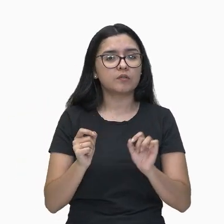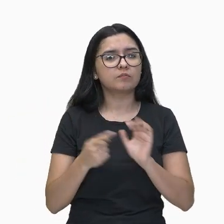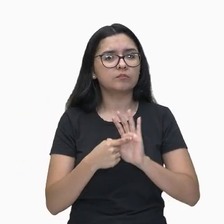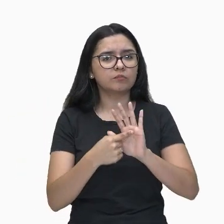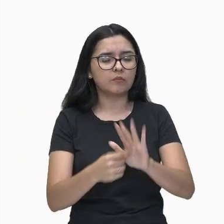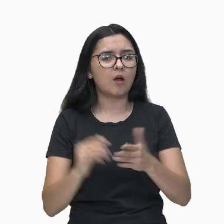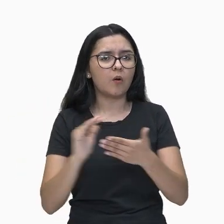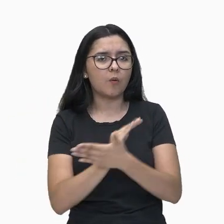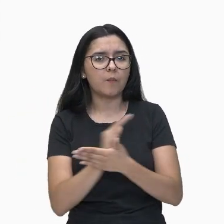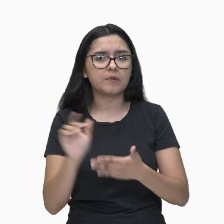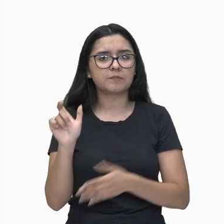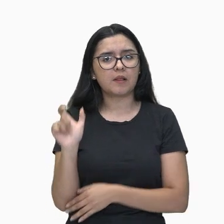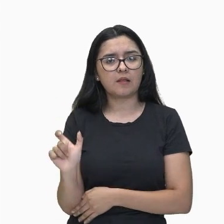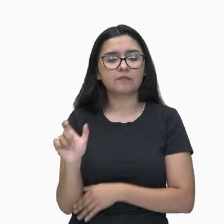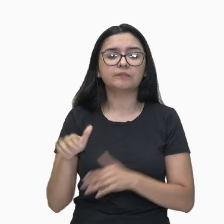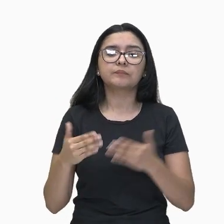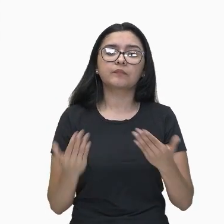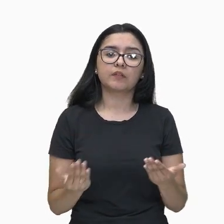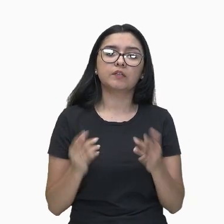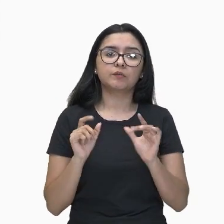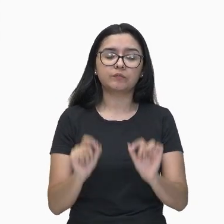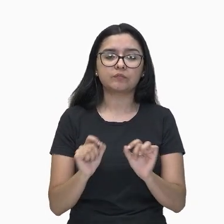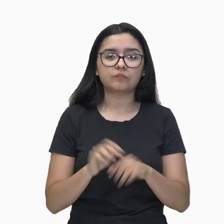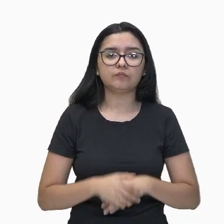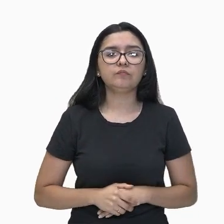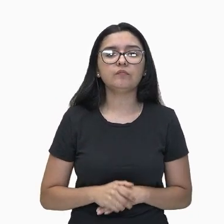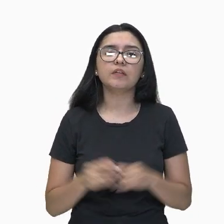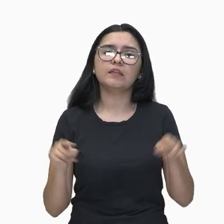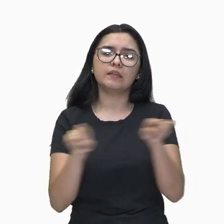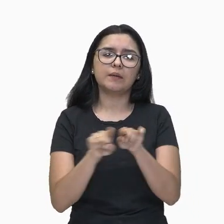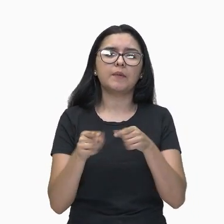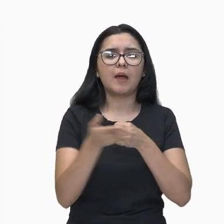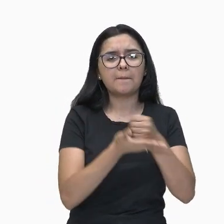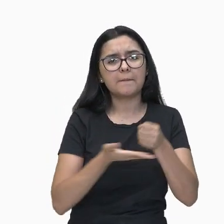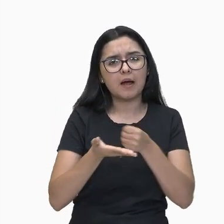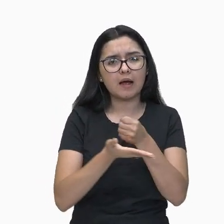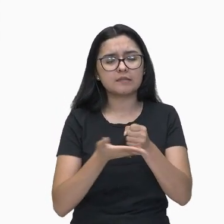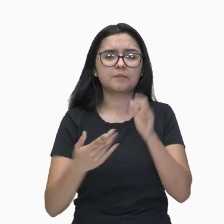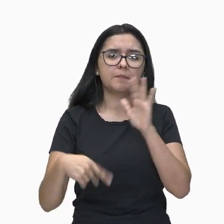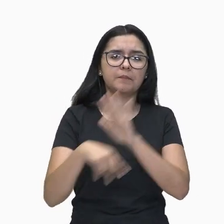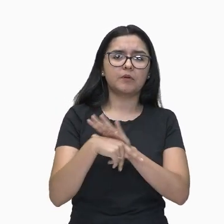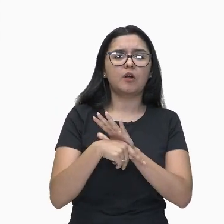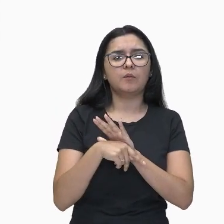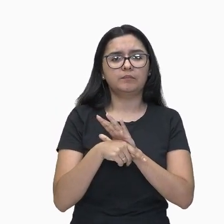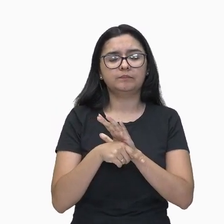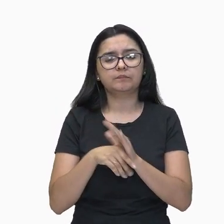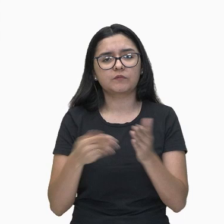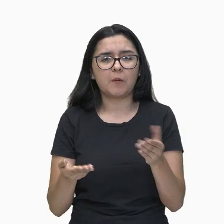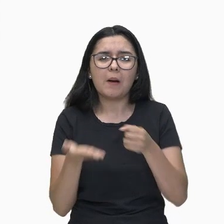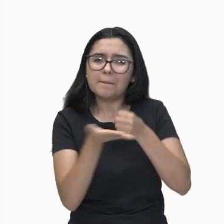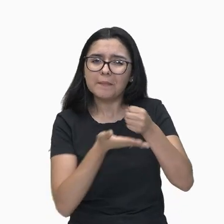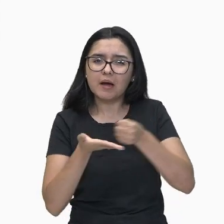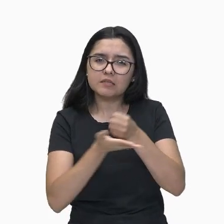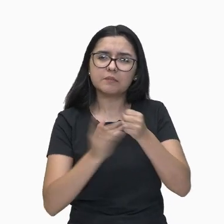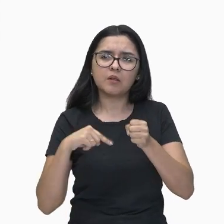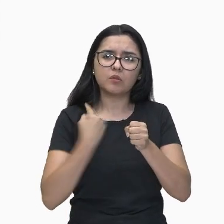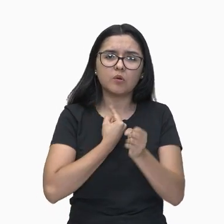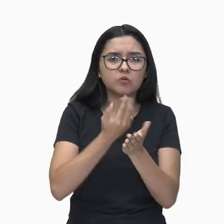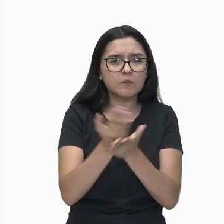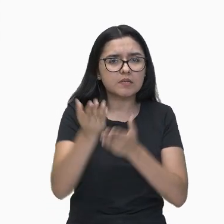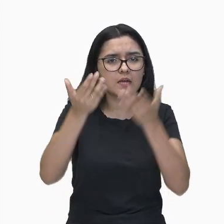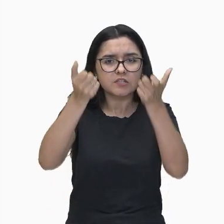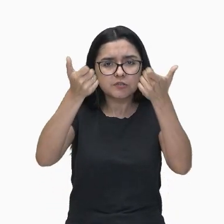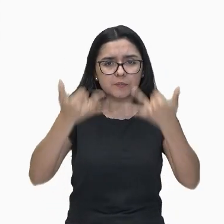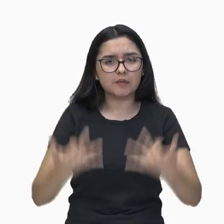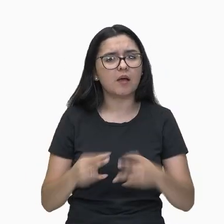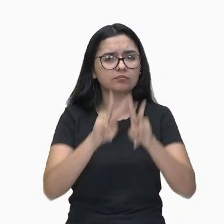algumas palavras. E o fundamento da metafísica, o que dá uma base para a gente começar a falar de